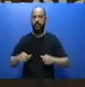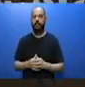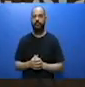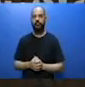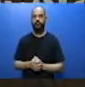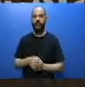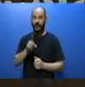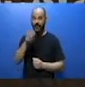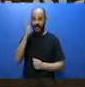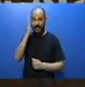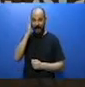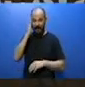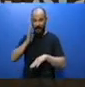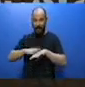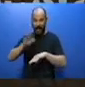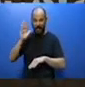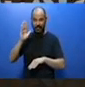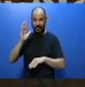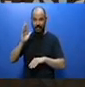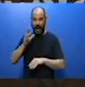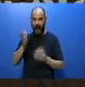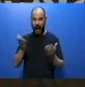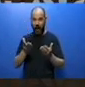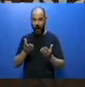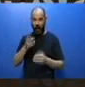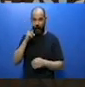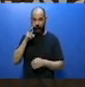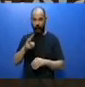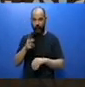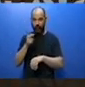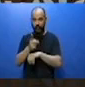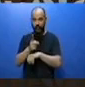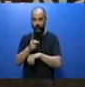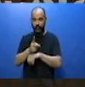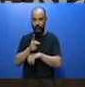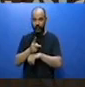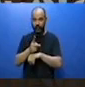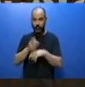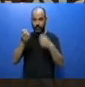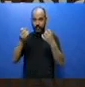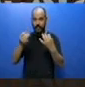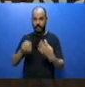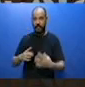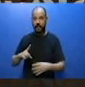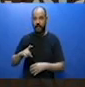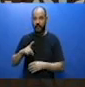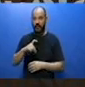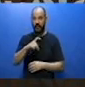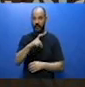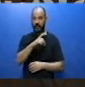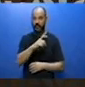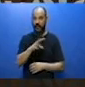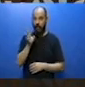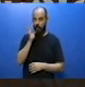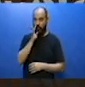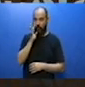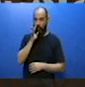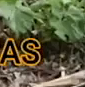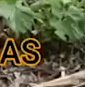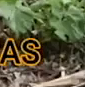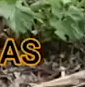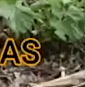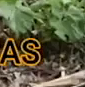Quer saber mais? Vamos ver um vídeo que vai falar muito mais da minhoca? É interessante, presta